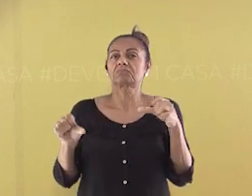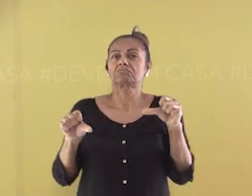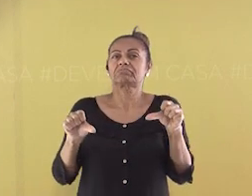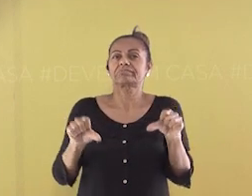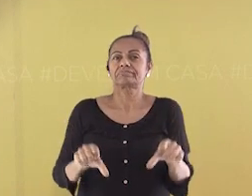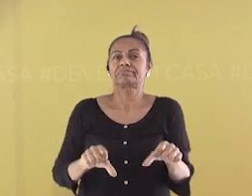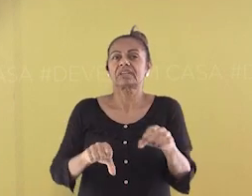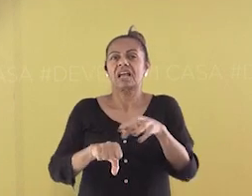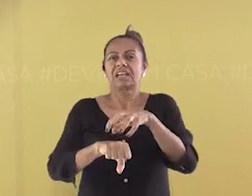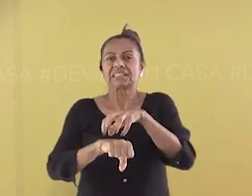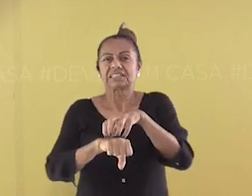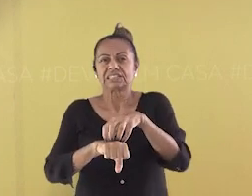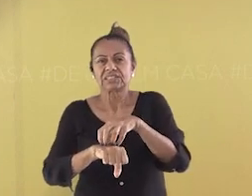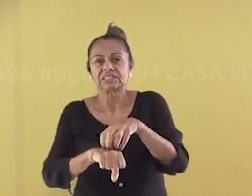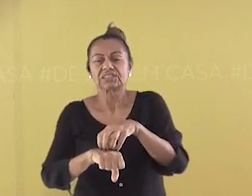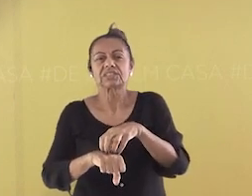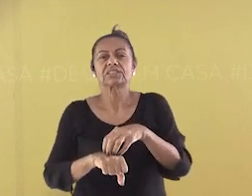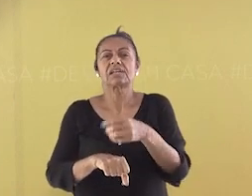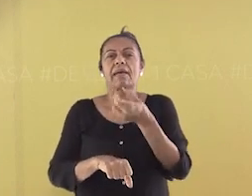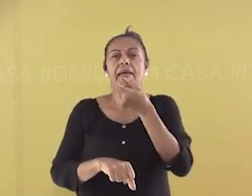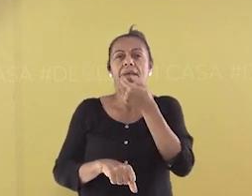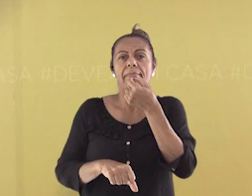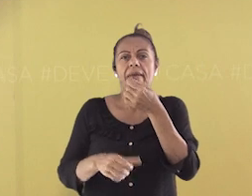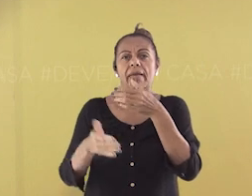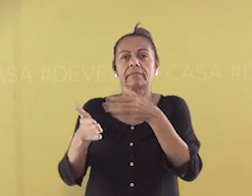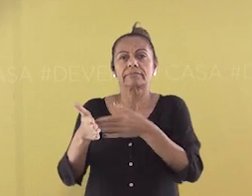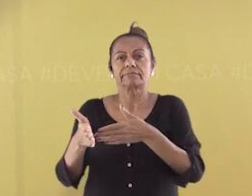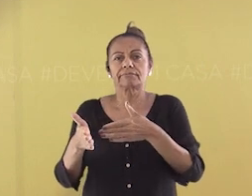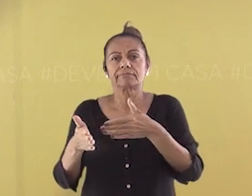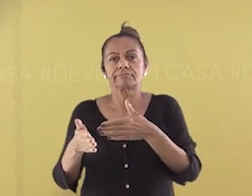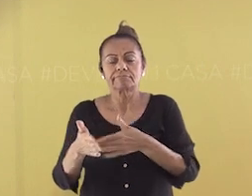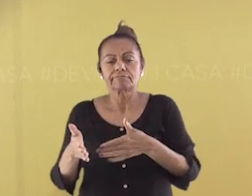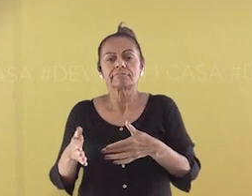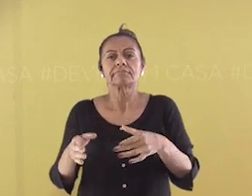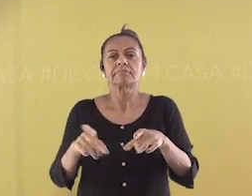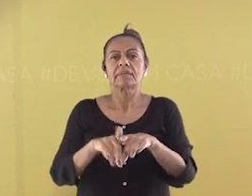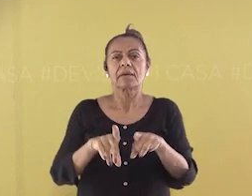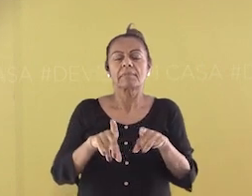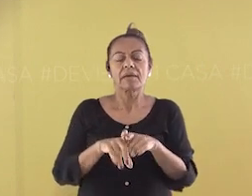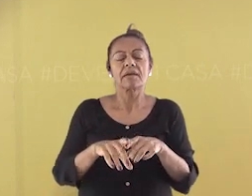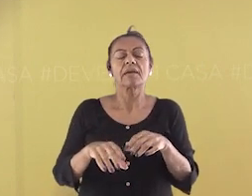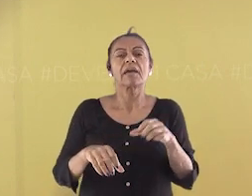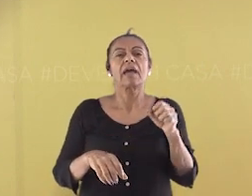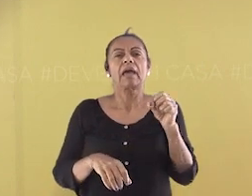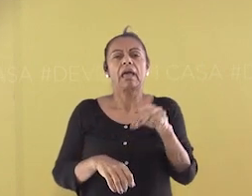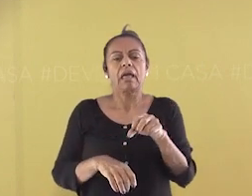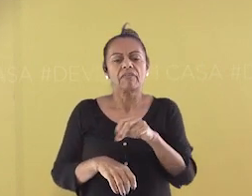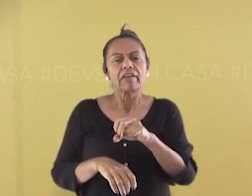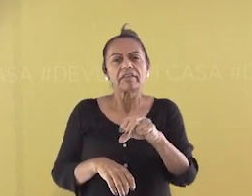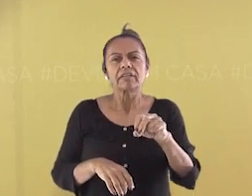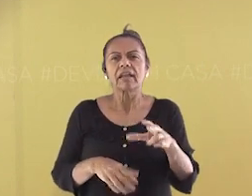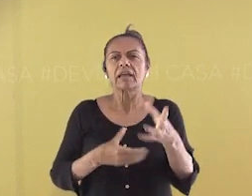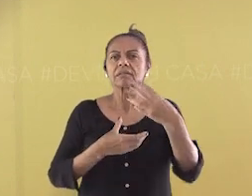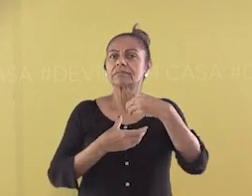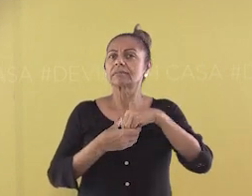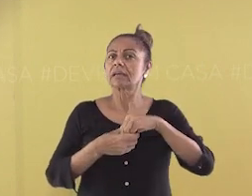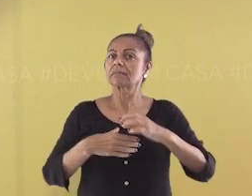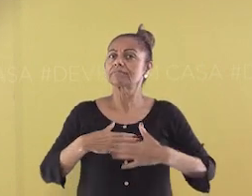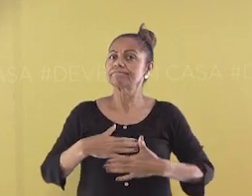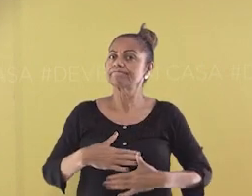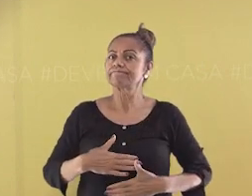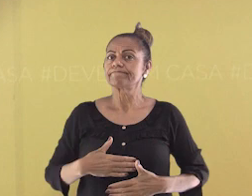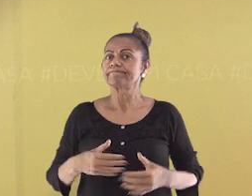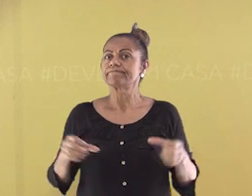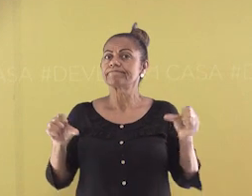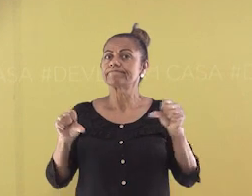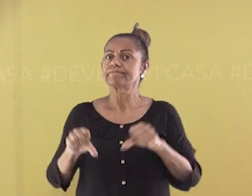alergias, resistências aos antibióticos, aumento dos resíduos de agrotóxico, entre outros. Alguns estudos